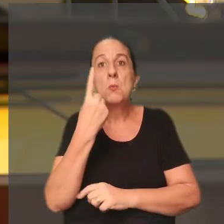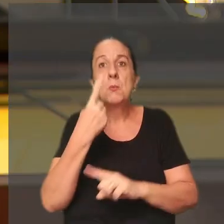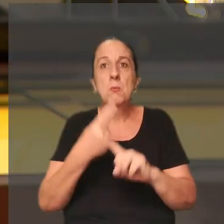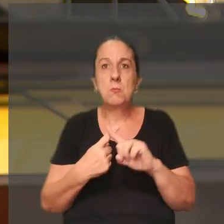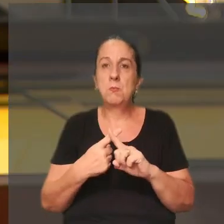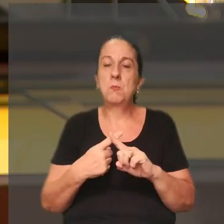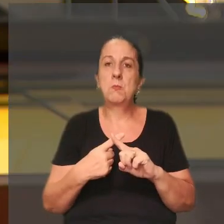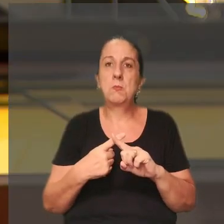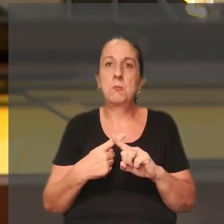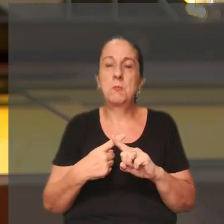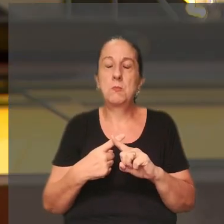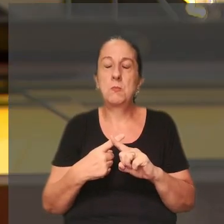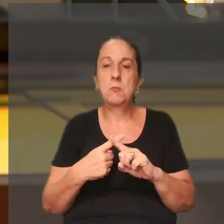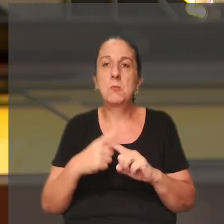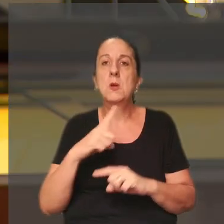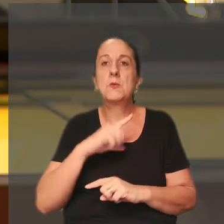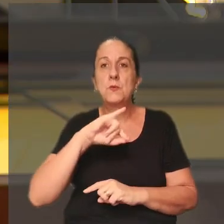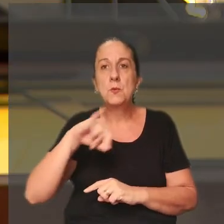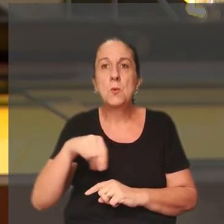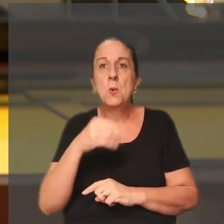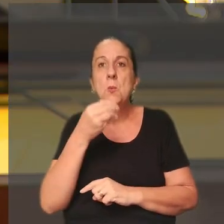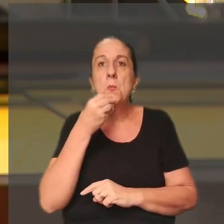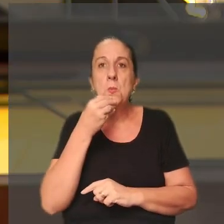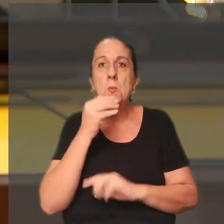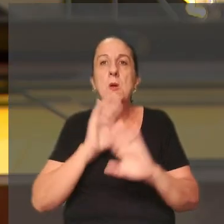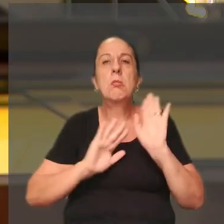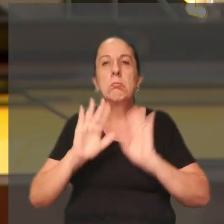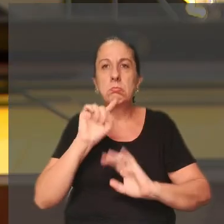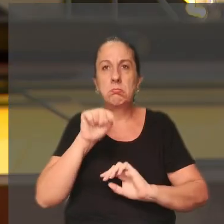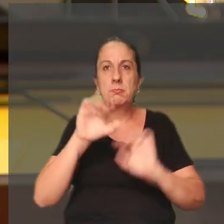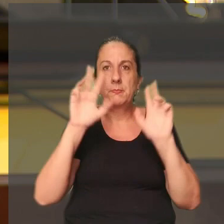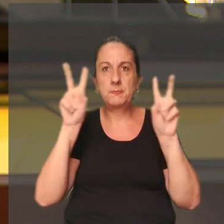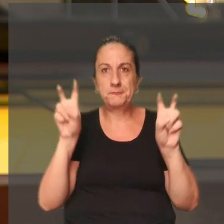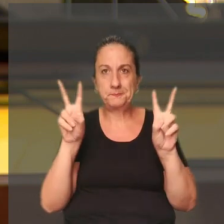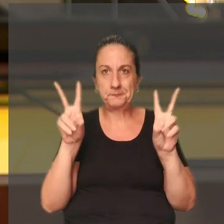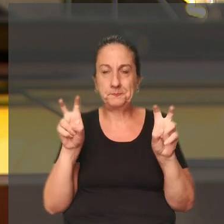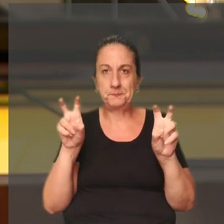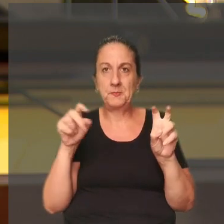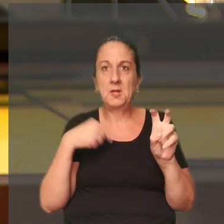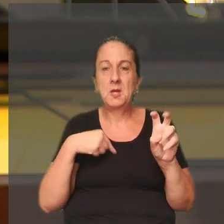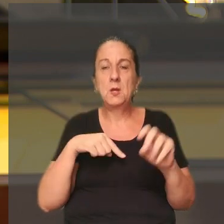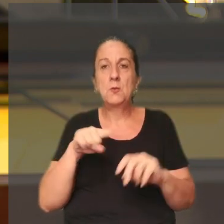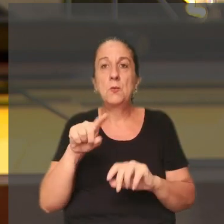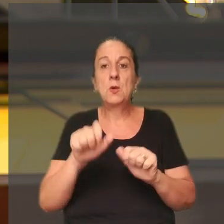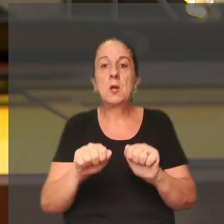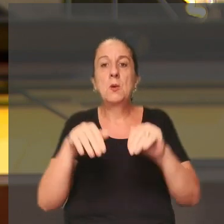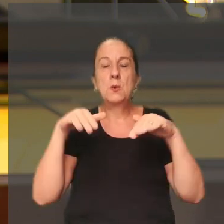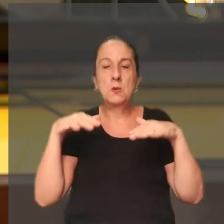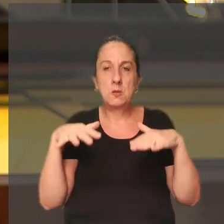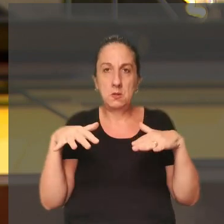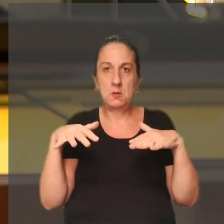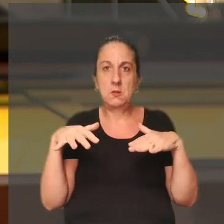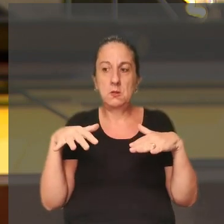vez tive a oportunidade de tratar desse assunto. Eu estava na